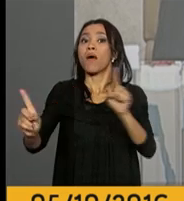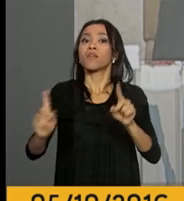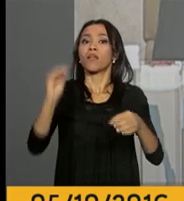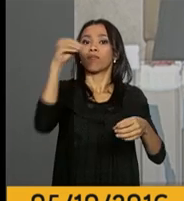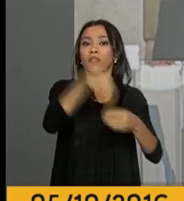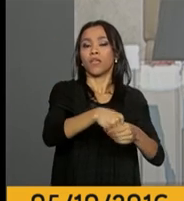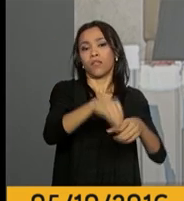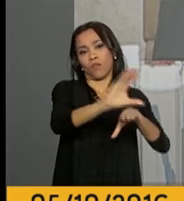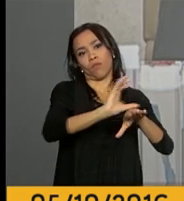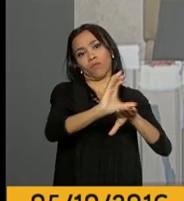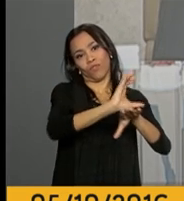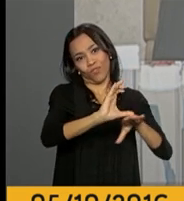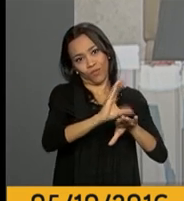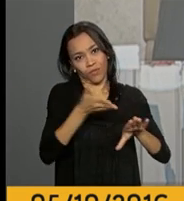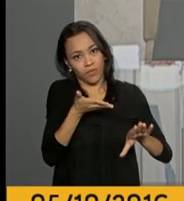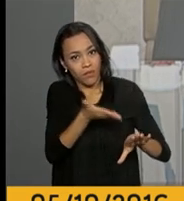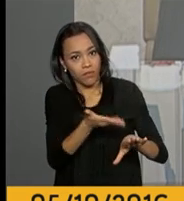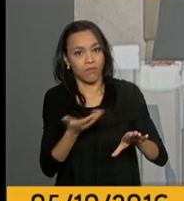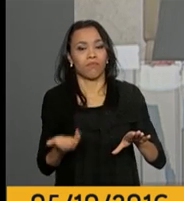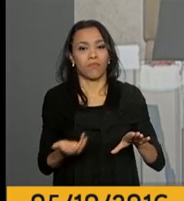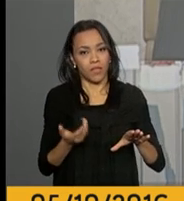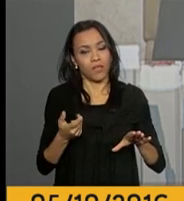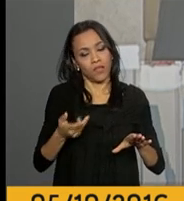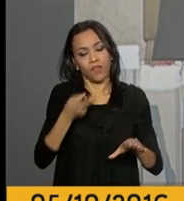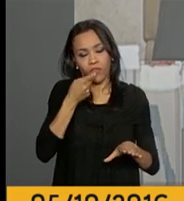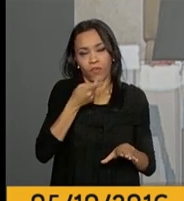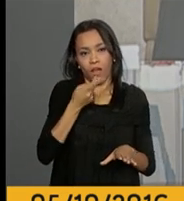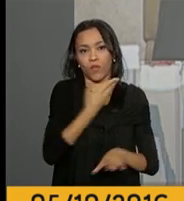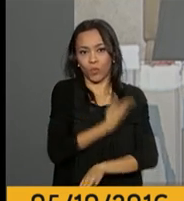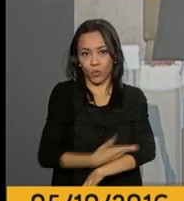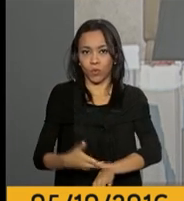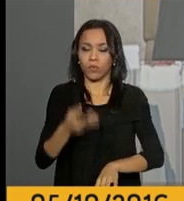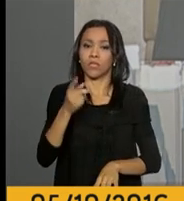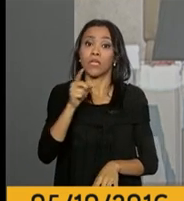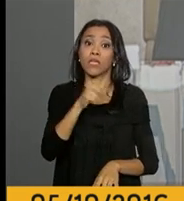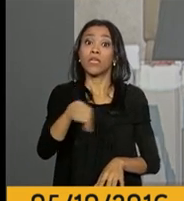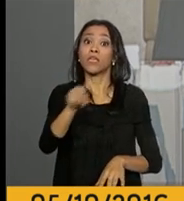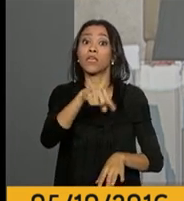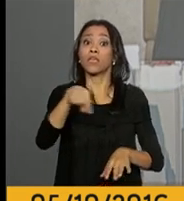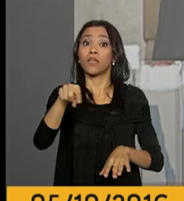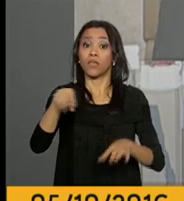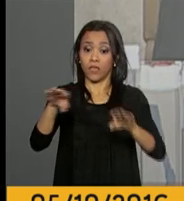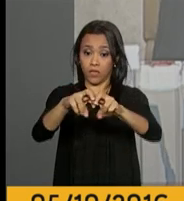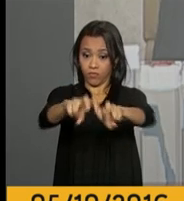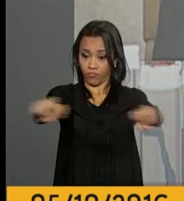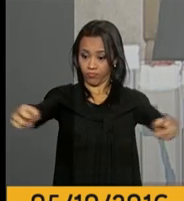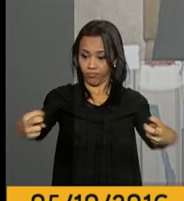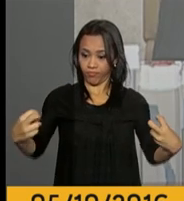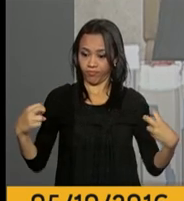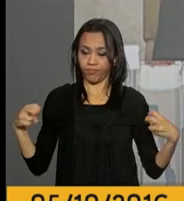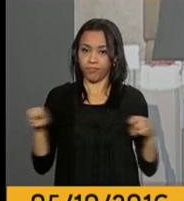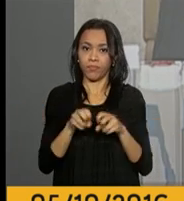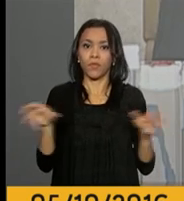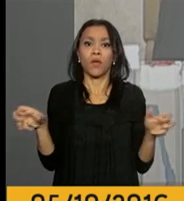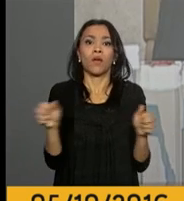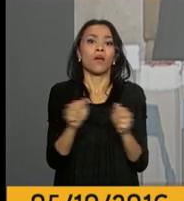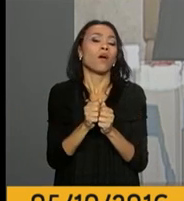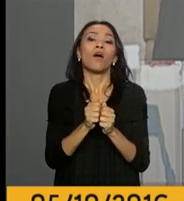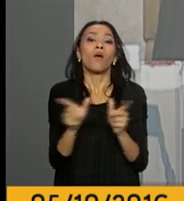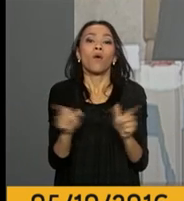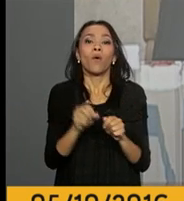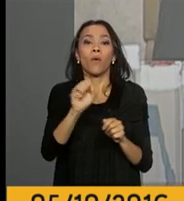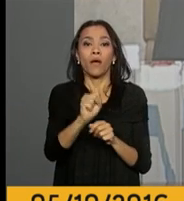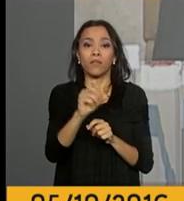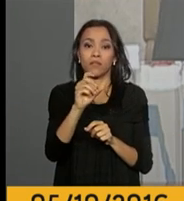constitucional costuma-se até dizer não é que muitas vezes que o Supremo é uma corte de natureza política ela é política no